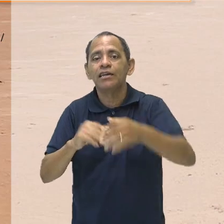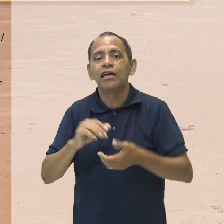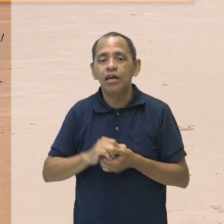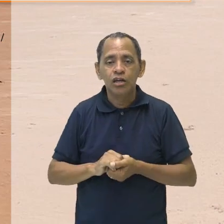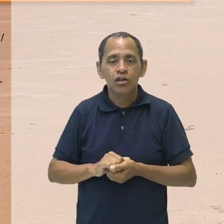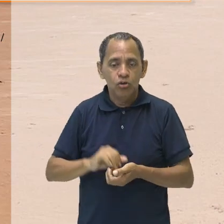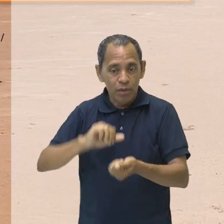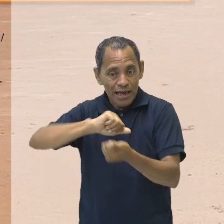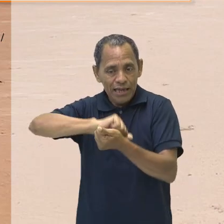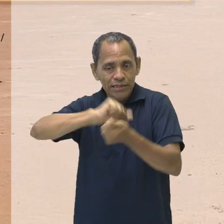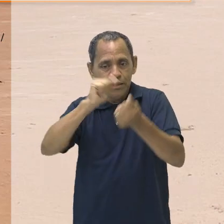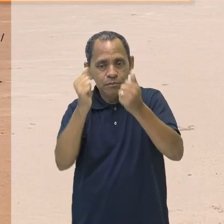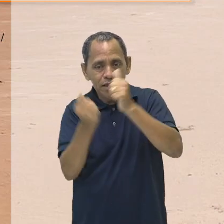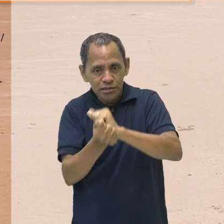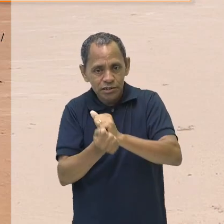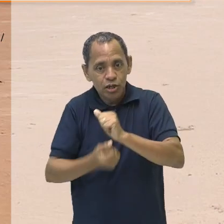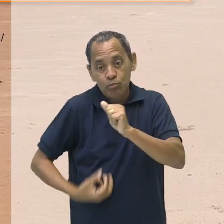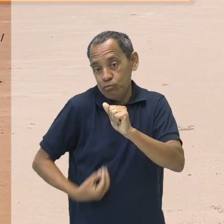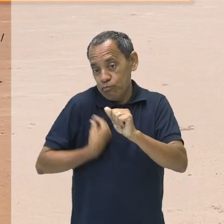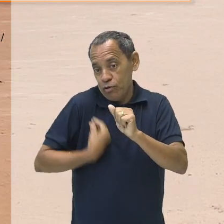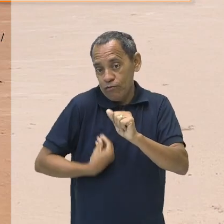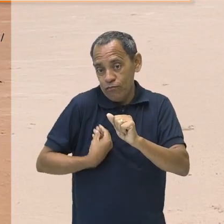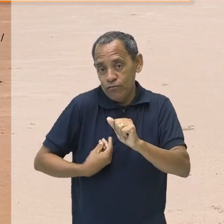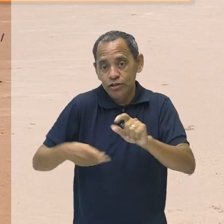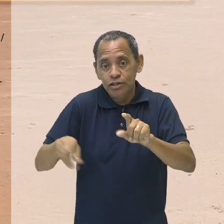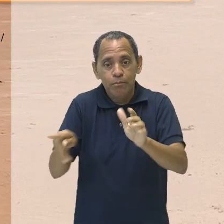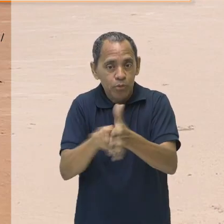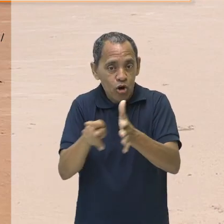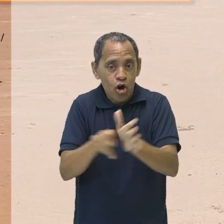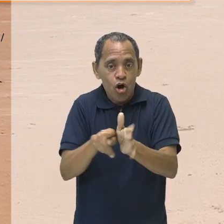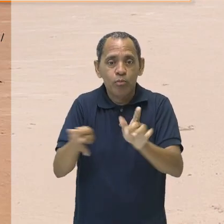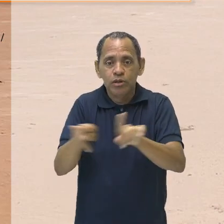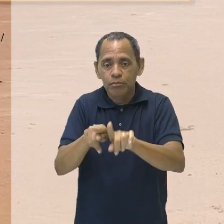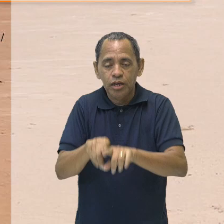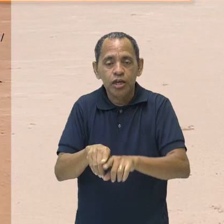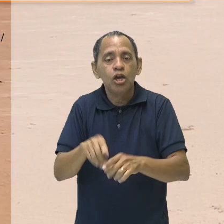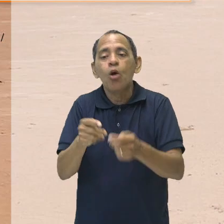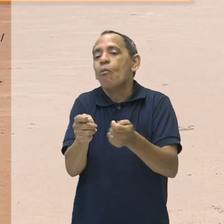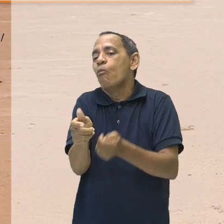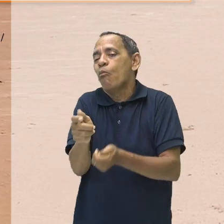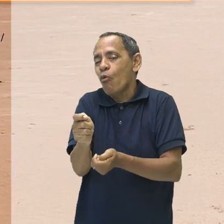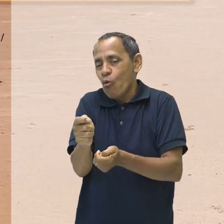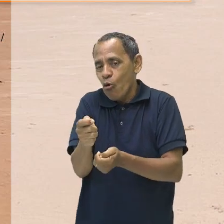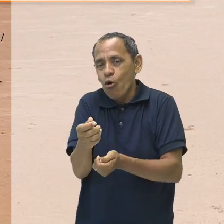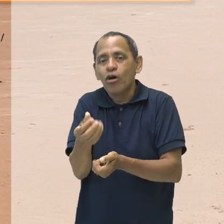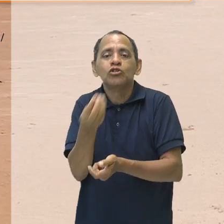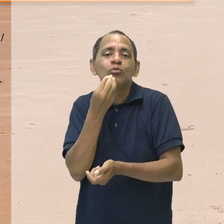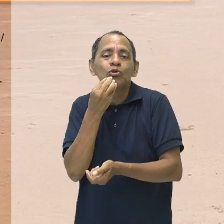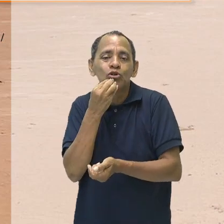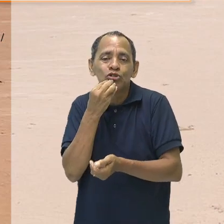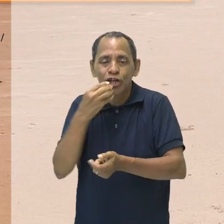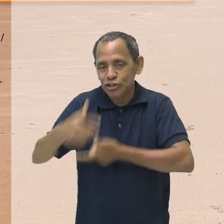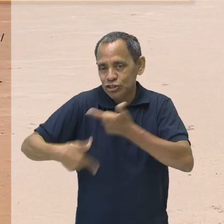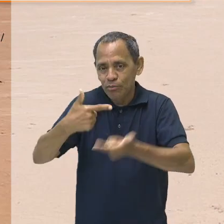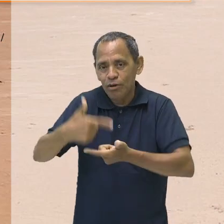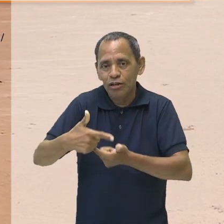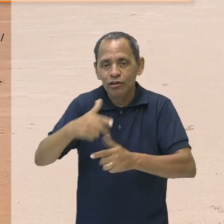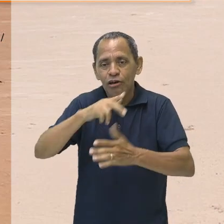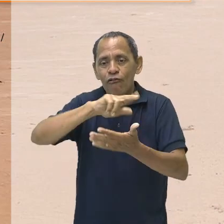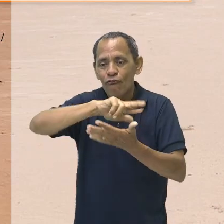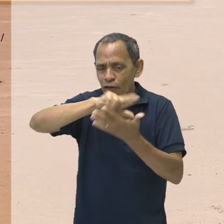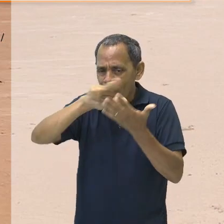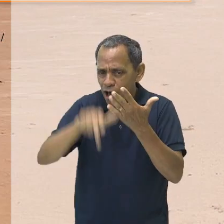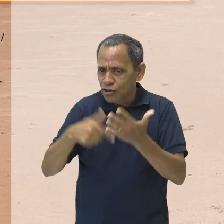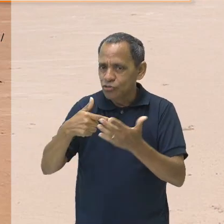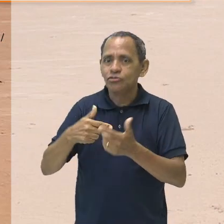sobreviver em um cenário de poucas oportunidades de emprego formal. Então, muitos trabalhadores, por não se